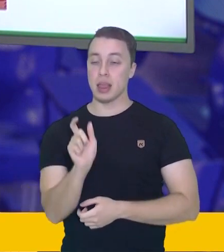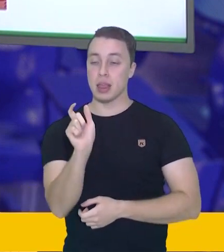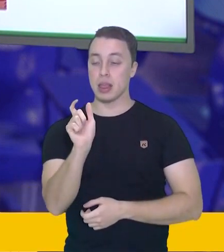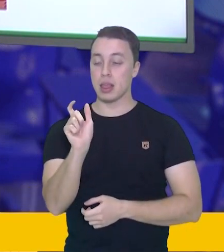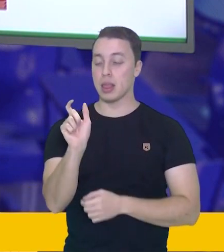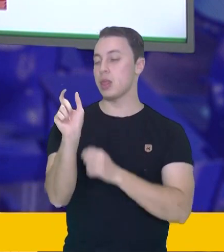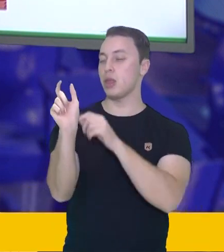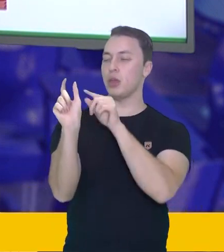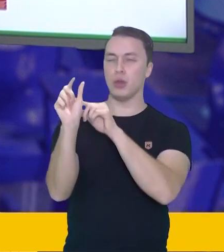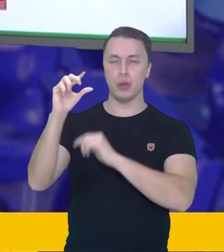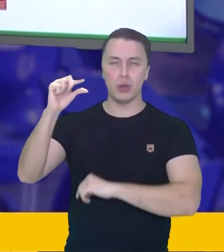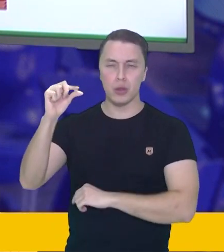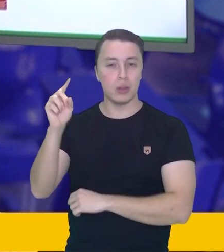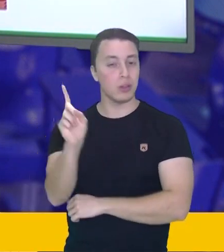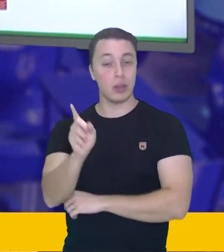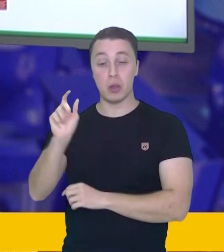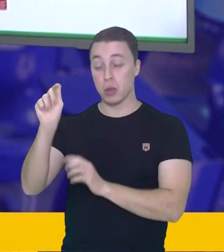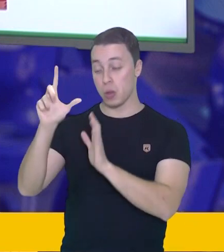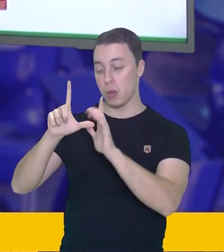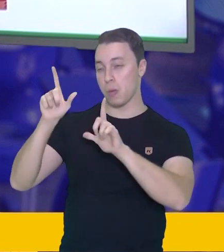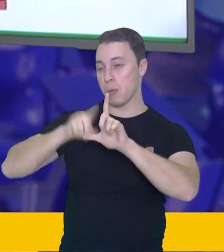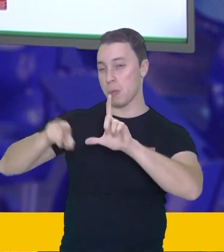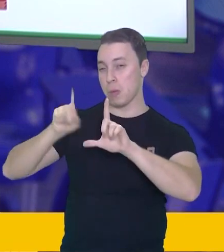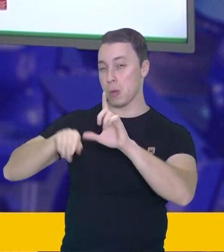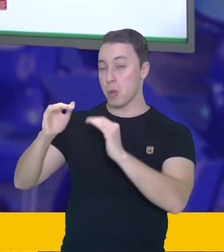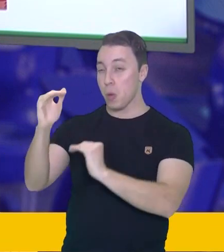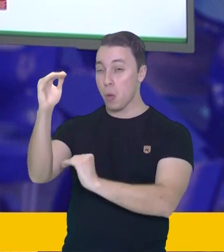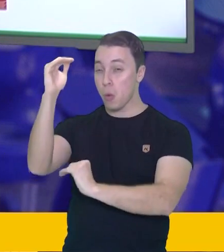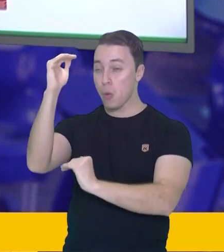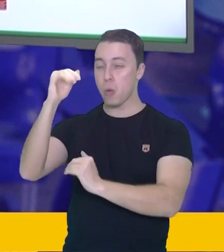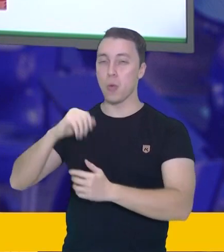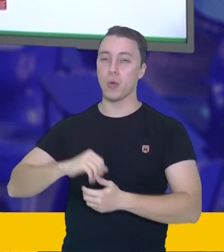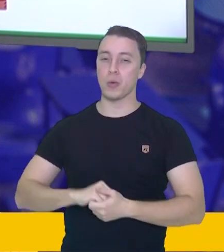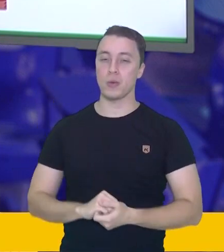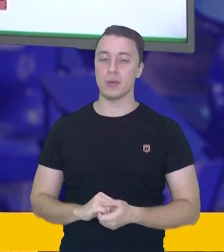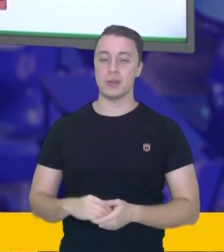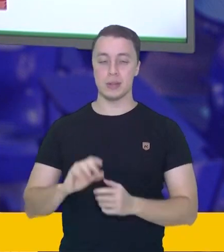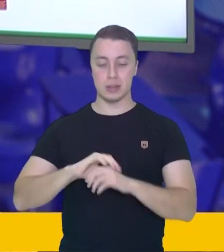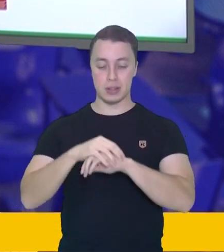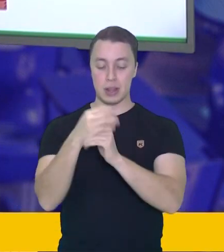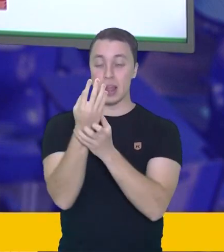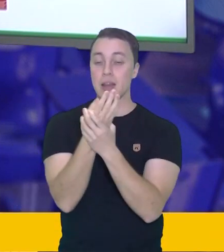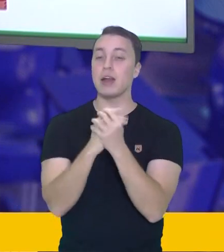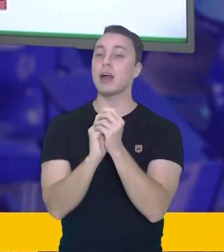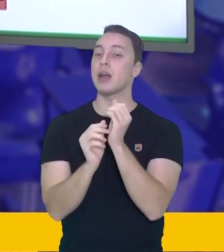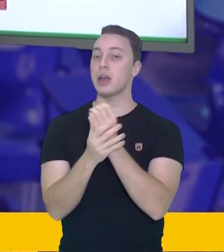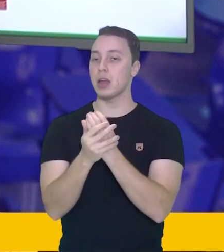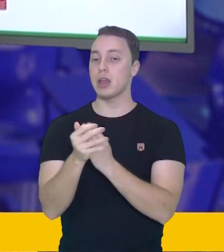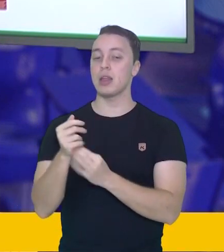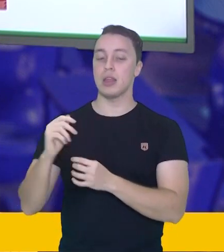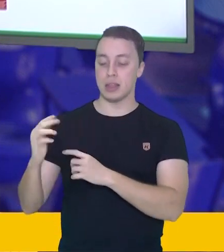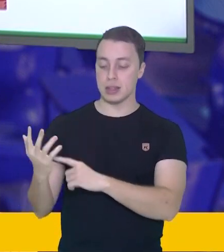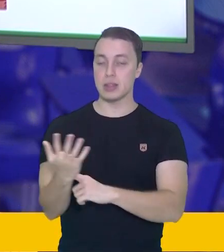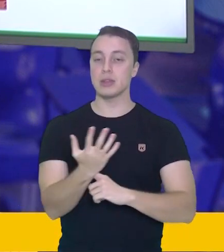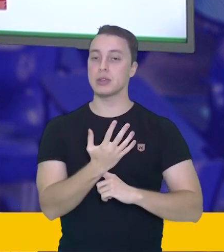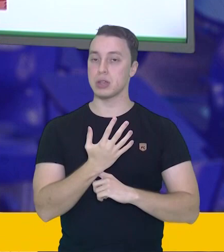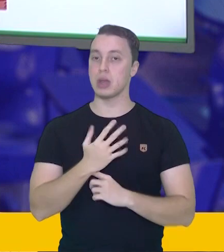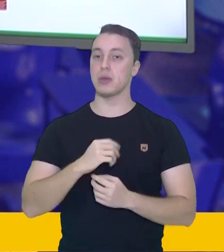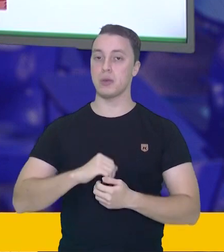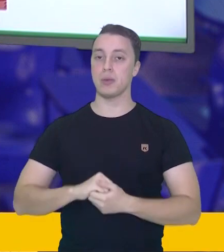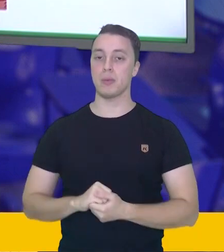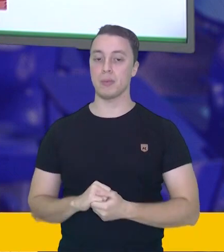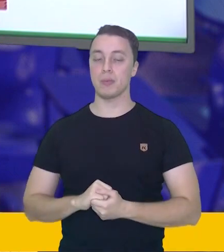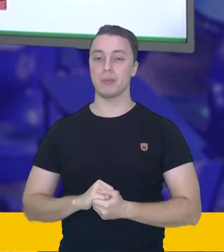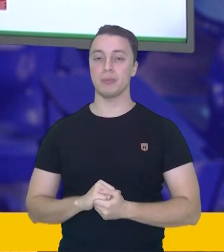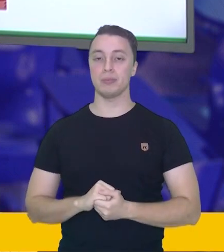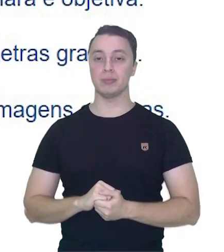letras grandes. Aqui, ó, lavar as mãos salva vidas, para que o leitor preste bem atenção na